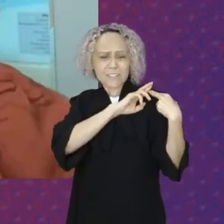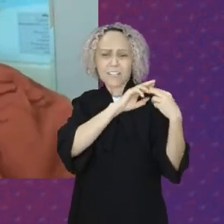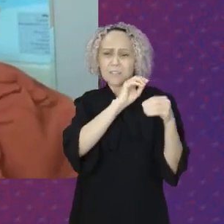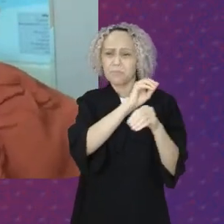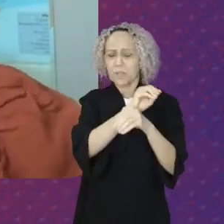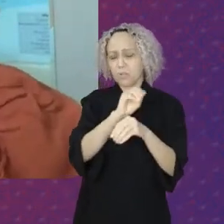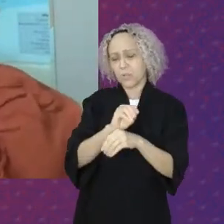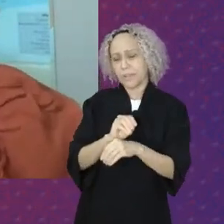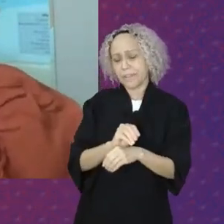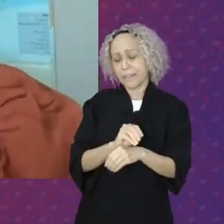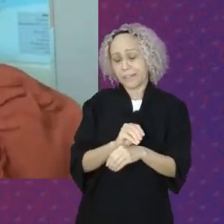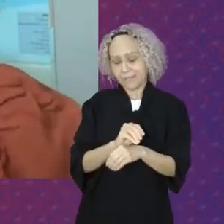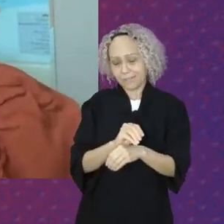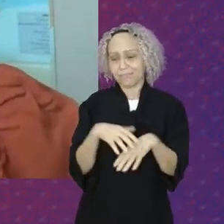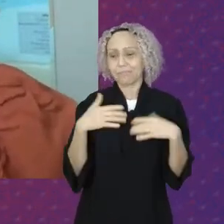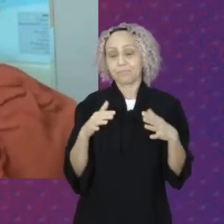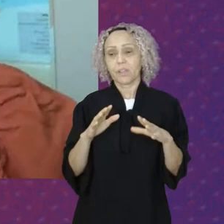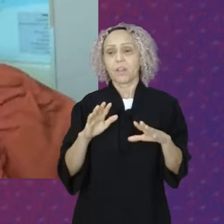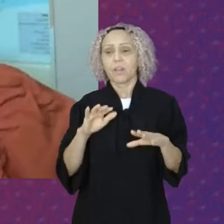ajudar,